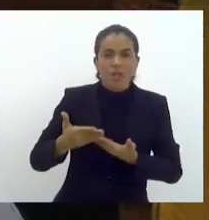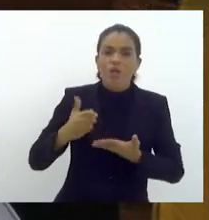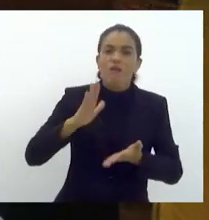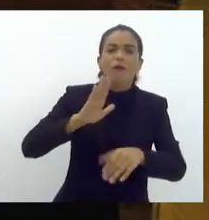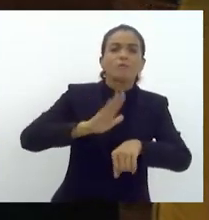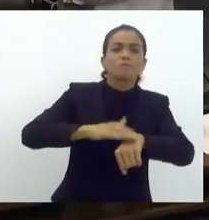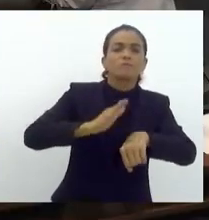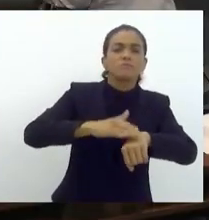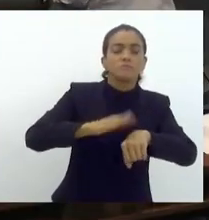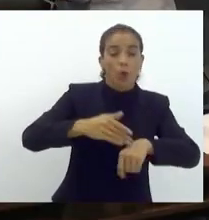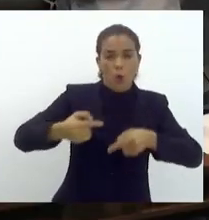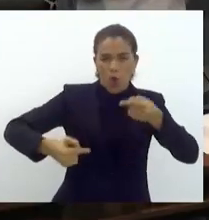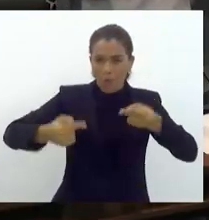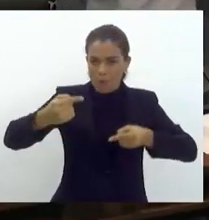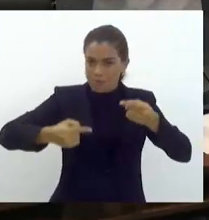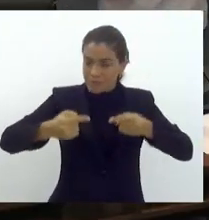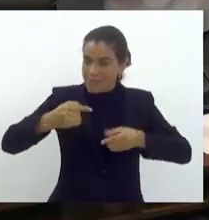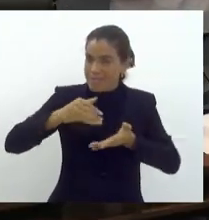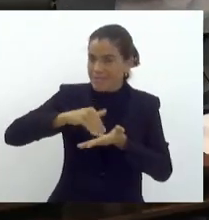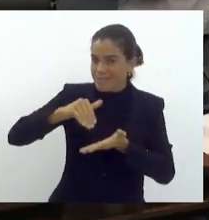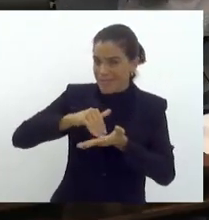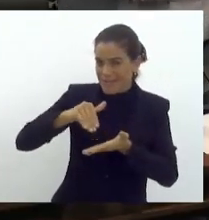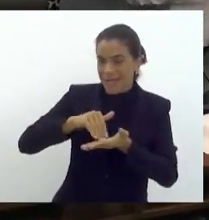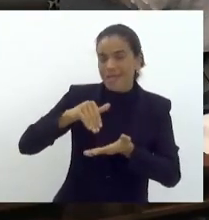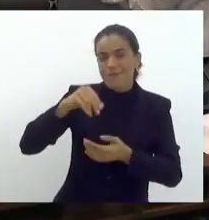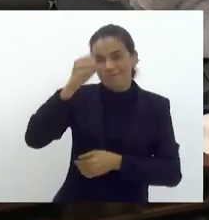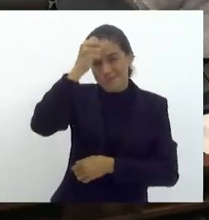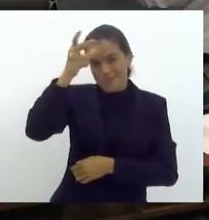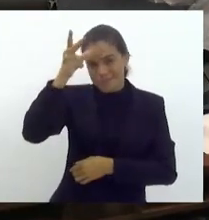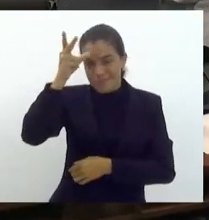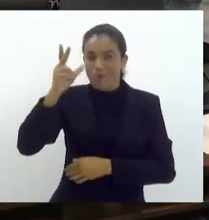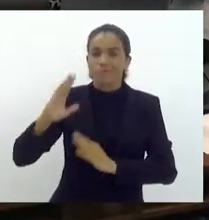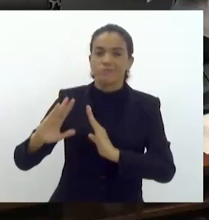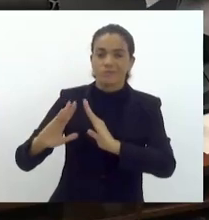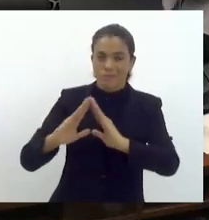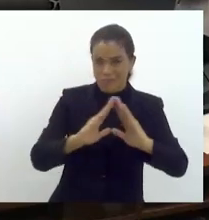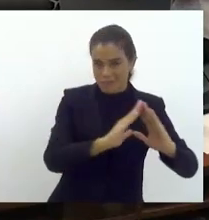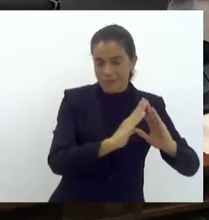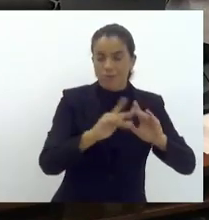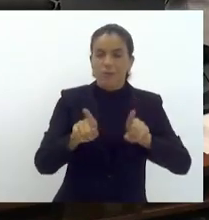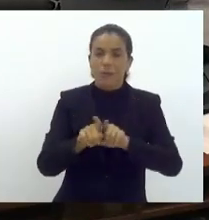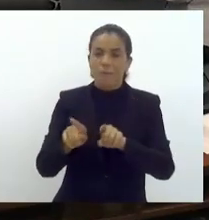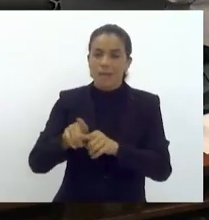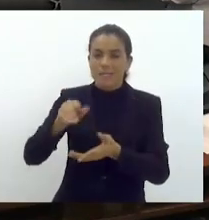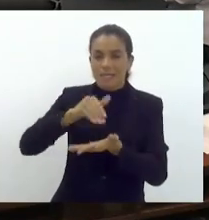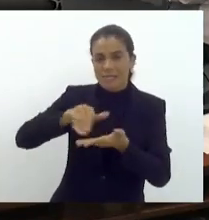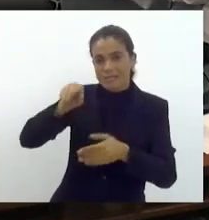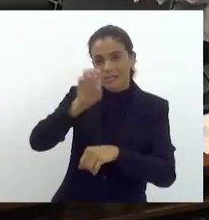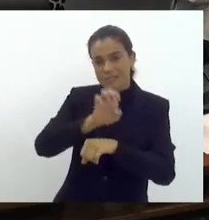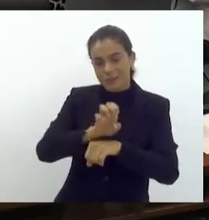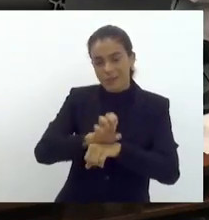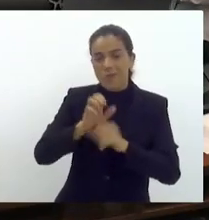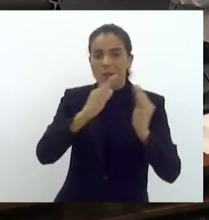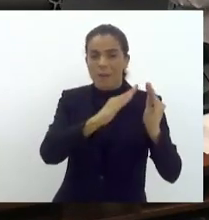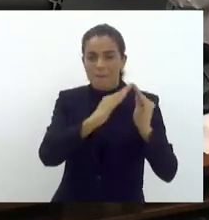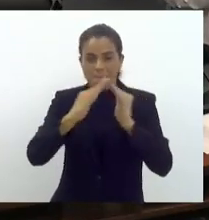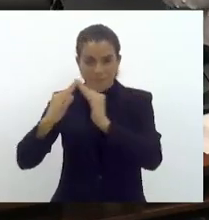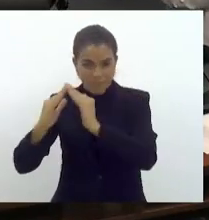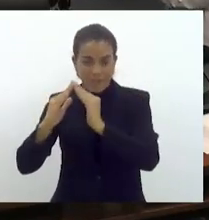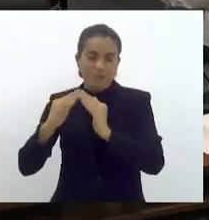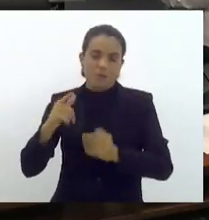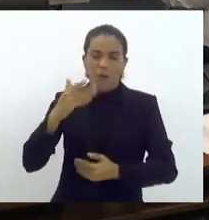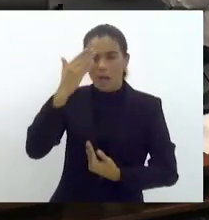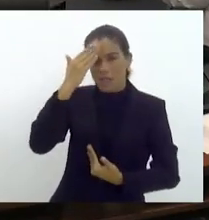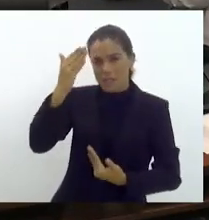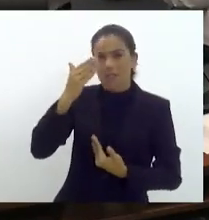diálogo principalmente por parte da Secretaria Municipal de habitação e da Secretaria de Estado de habitação de interesse social Agradeço também ao secretário